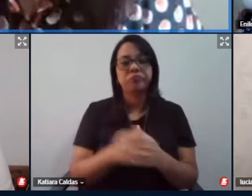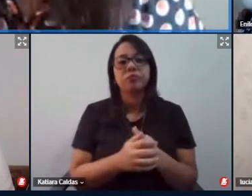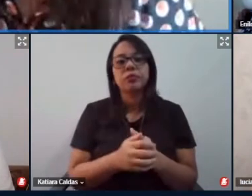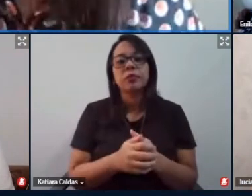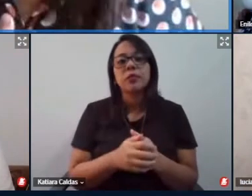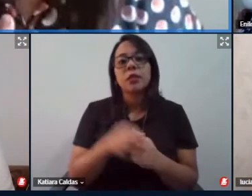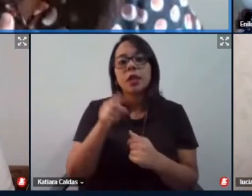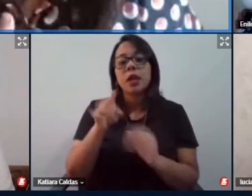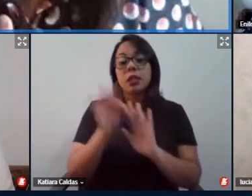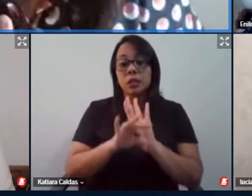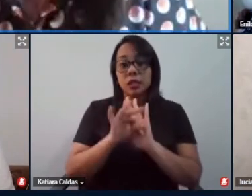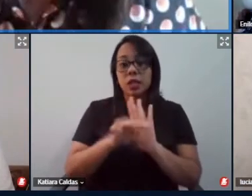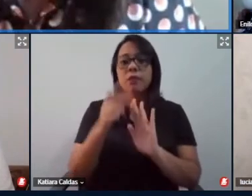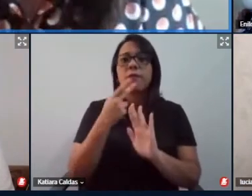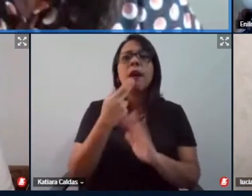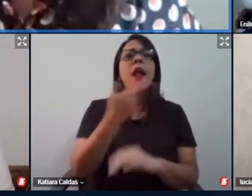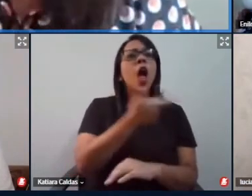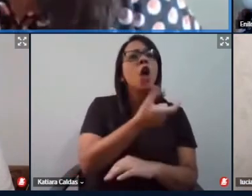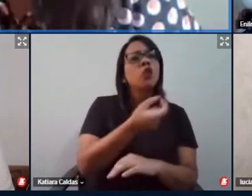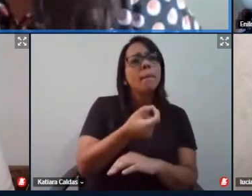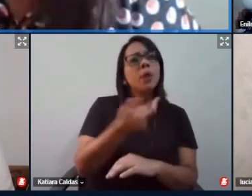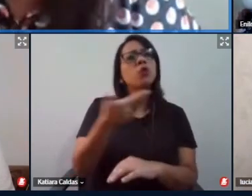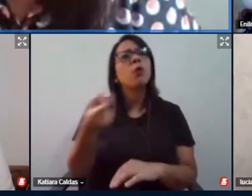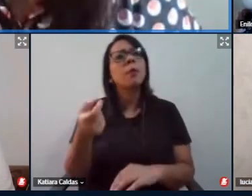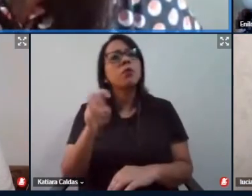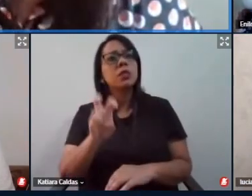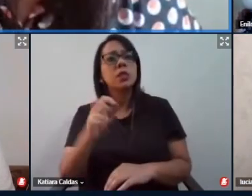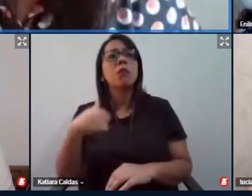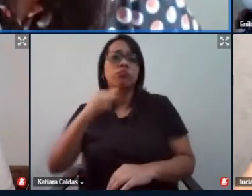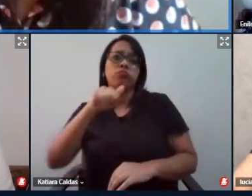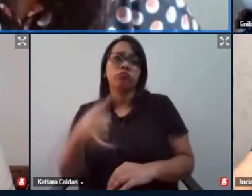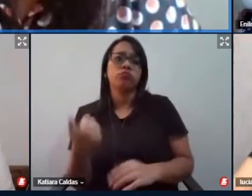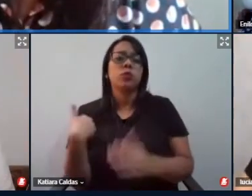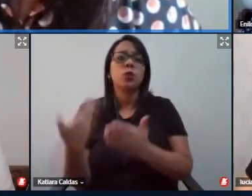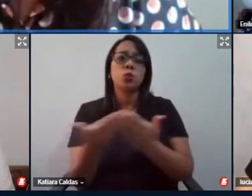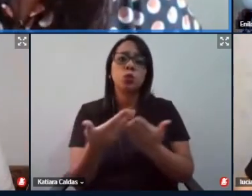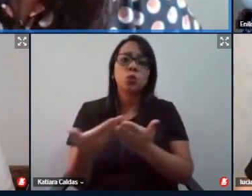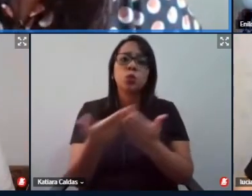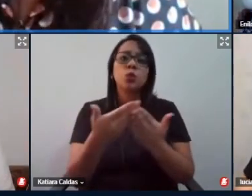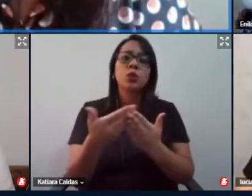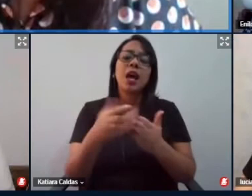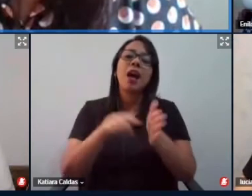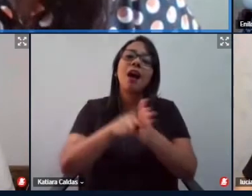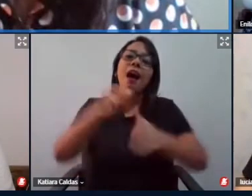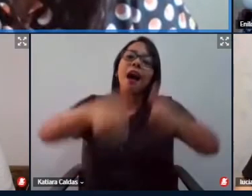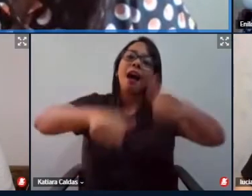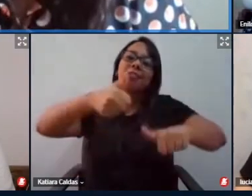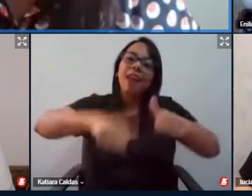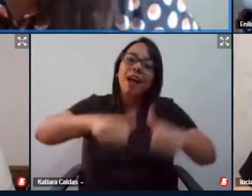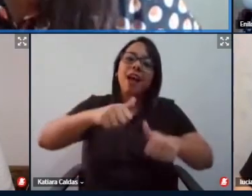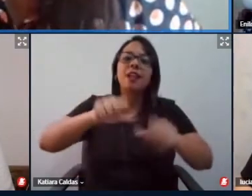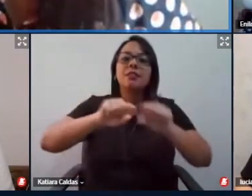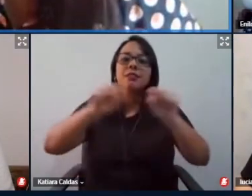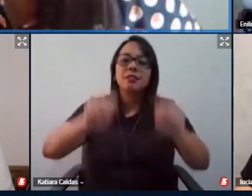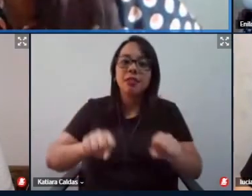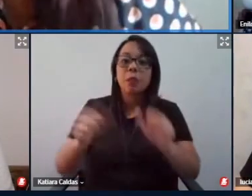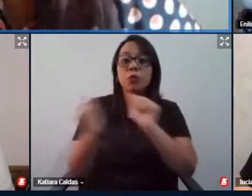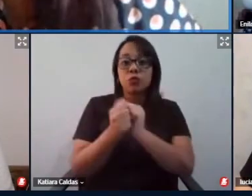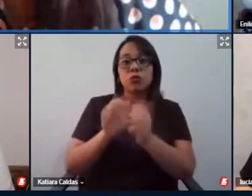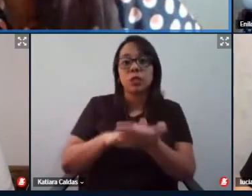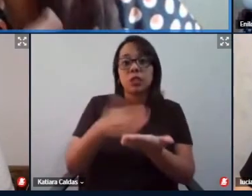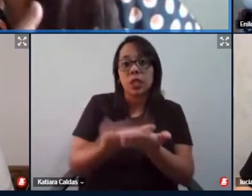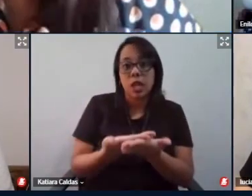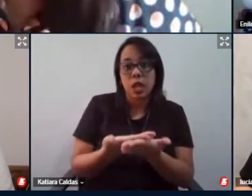Textualmente, tu diz, de 2000 a 2005, tive a oportunidade de estudar análise de sistemas com dois surdos na companhia de um